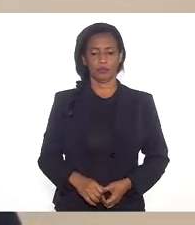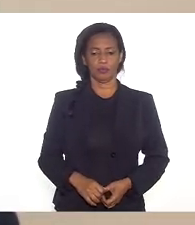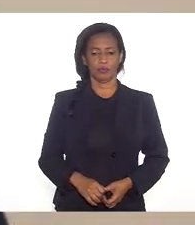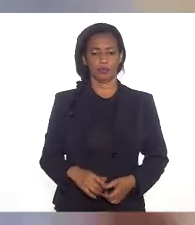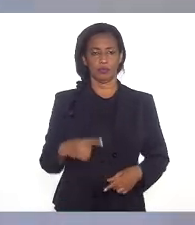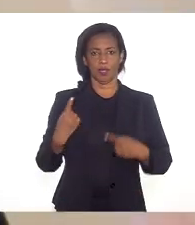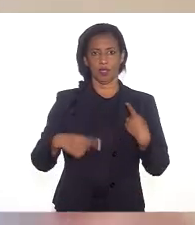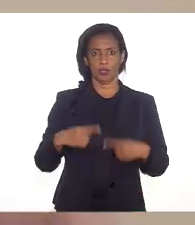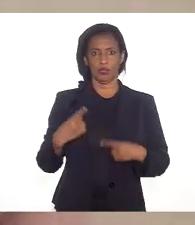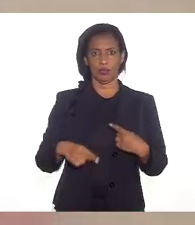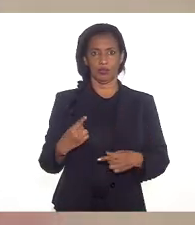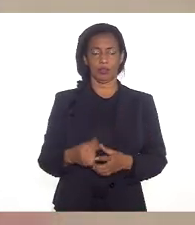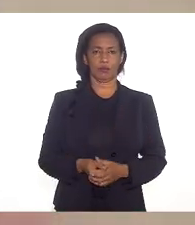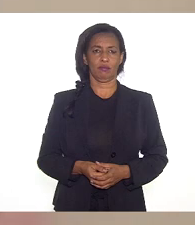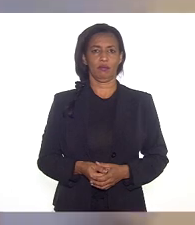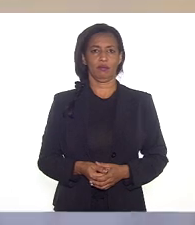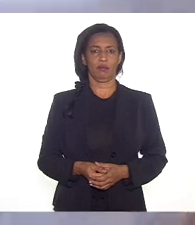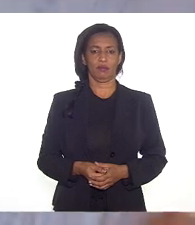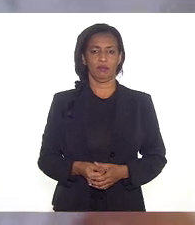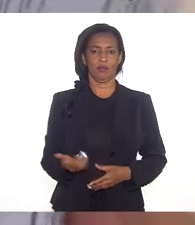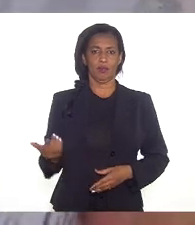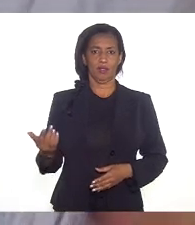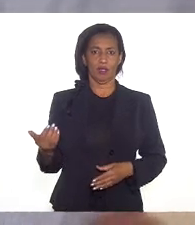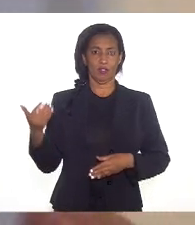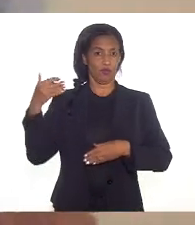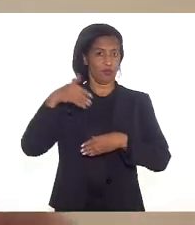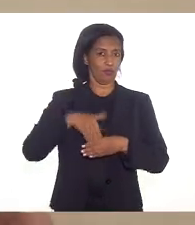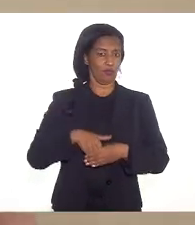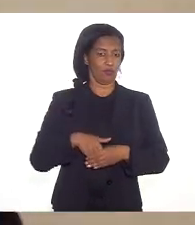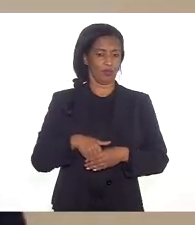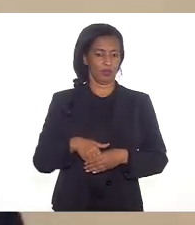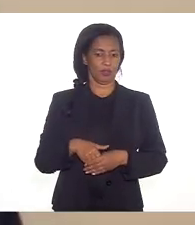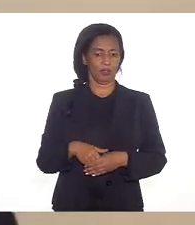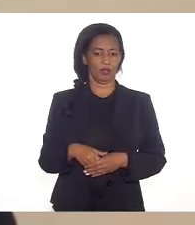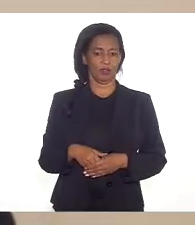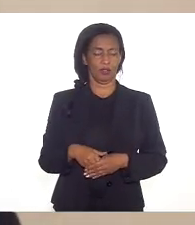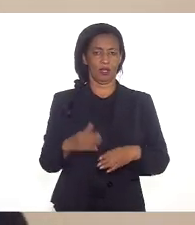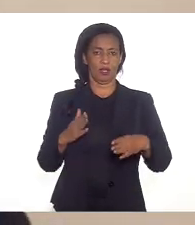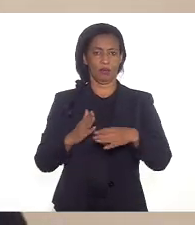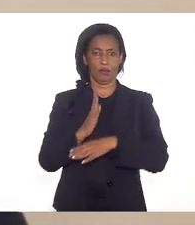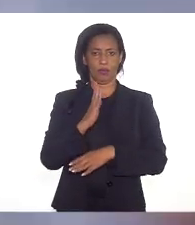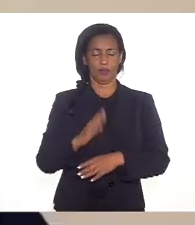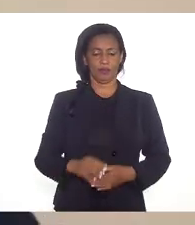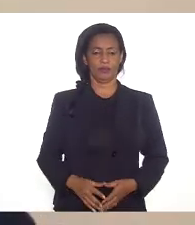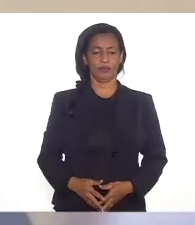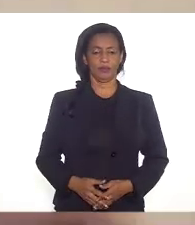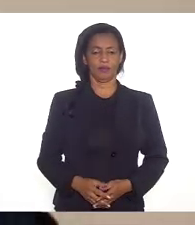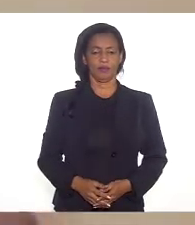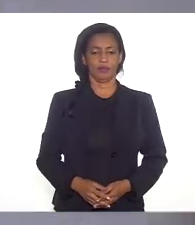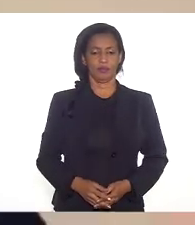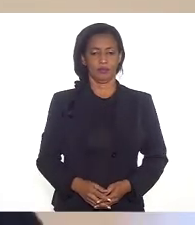Em discussão, em votação, aprovado.